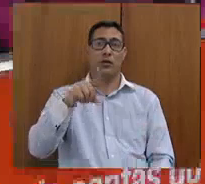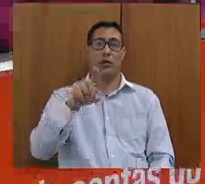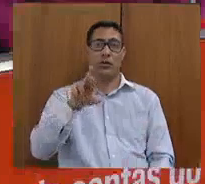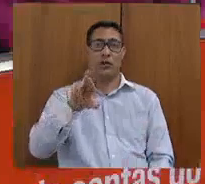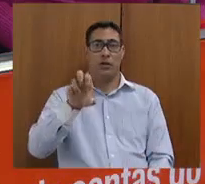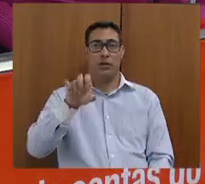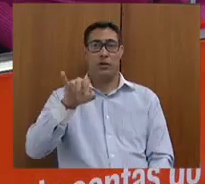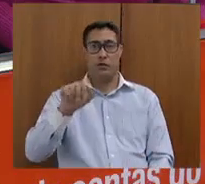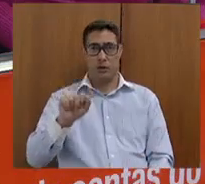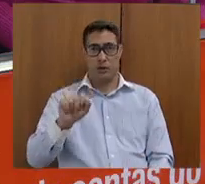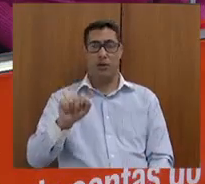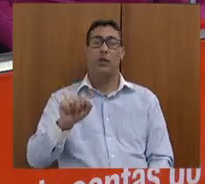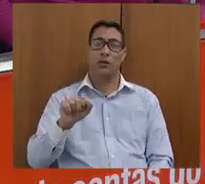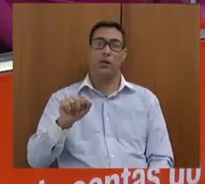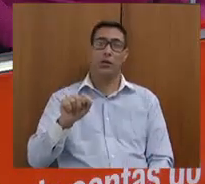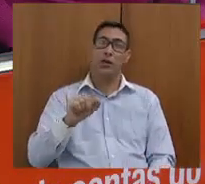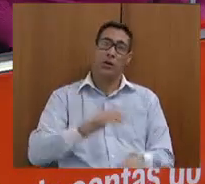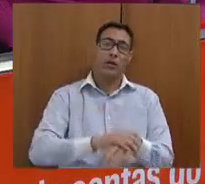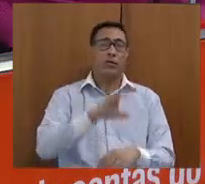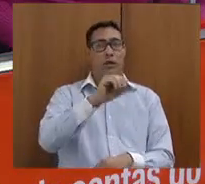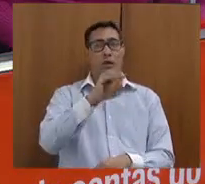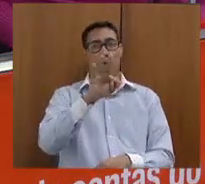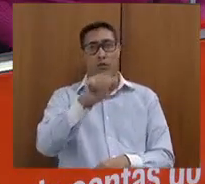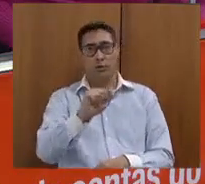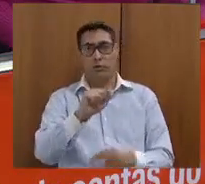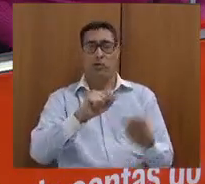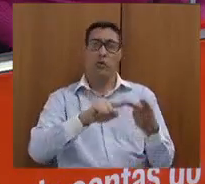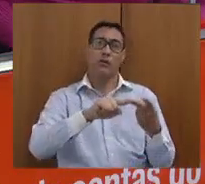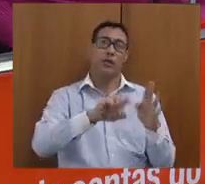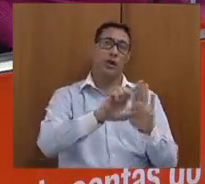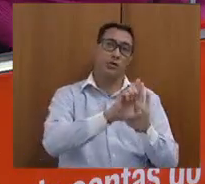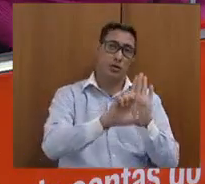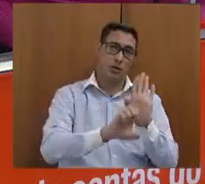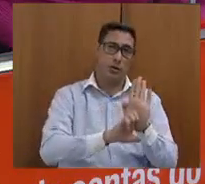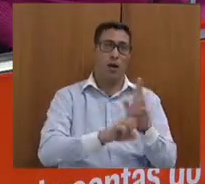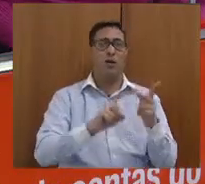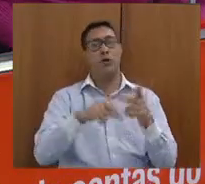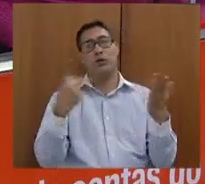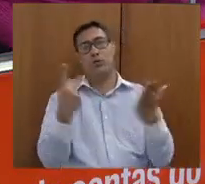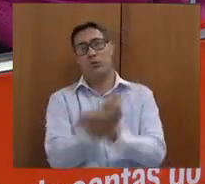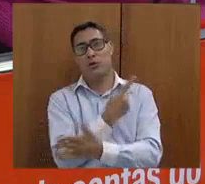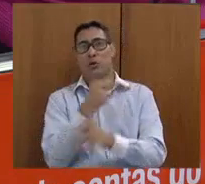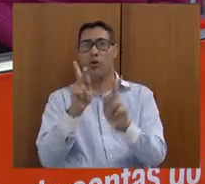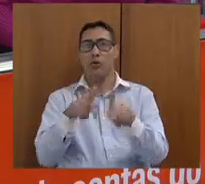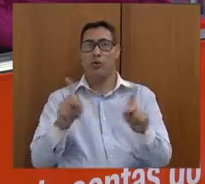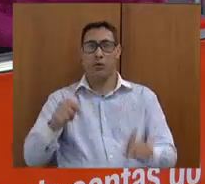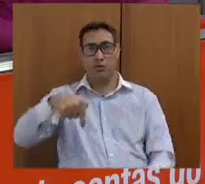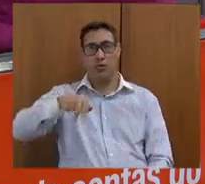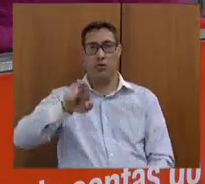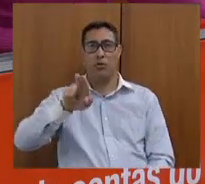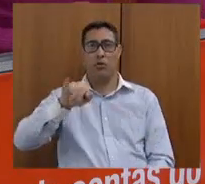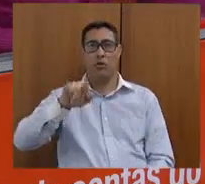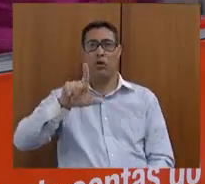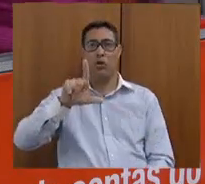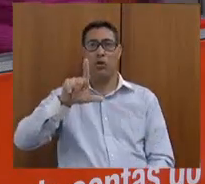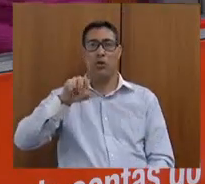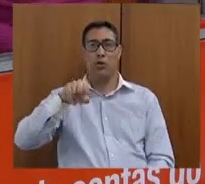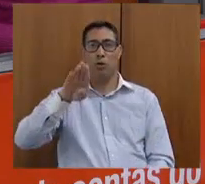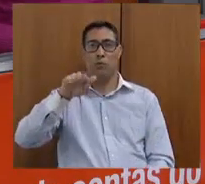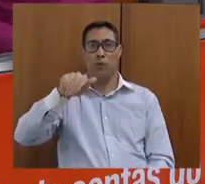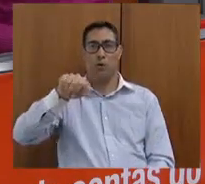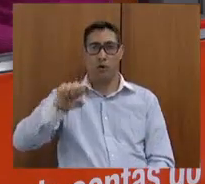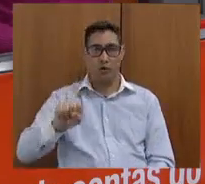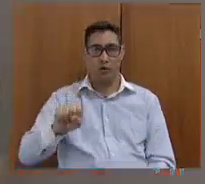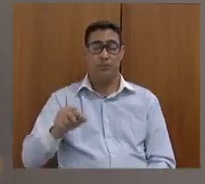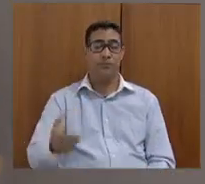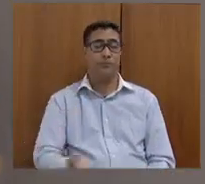né questão das cotas do concurso da educação desse edital situação e outros professores quilombolas também Deputado